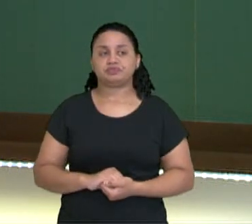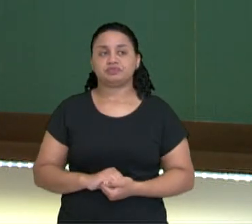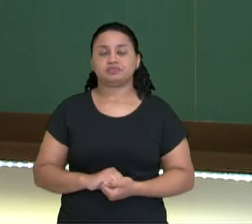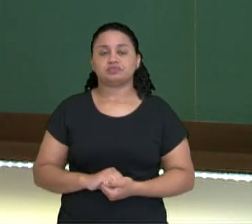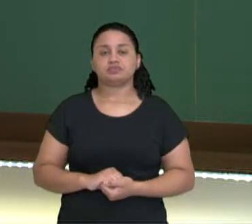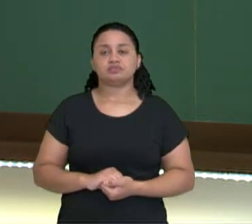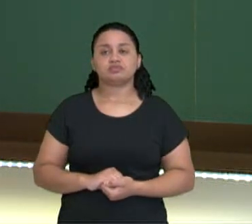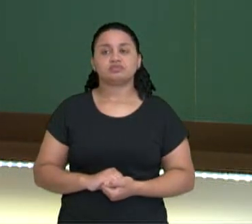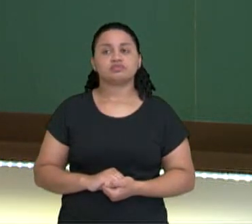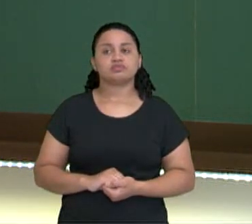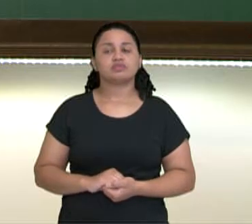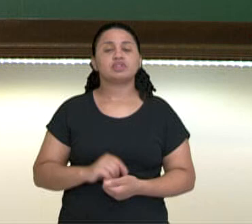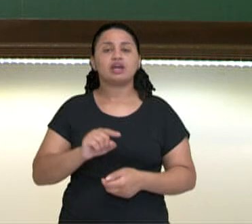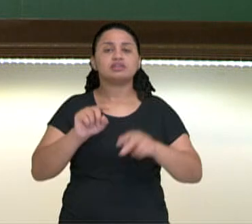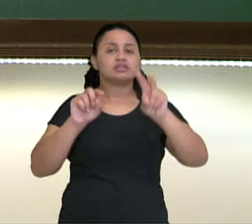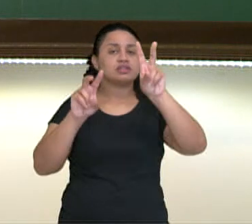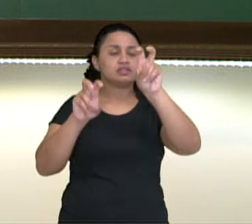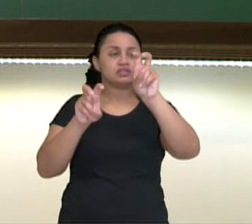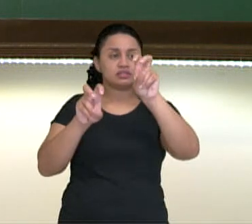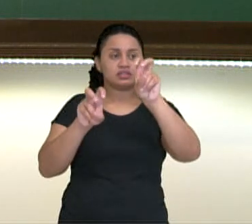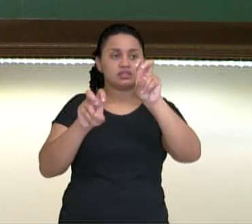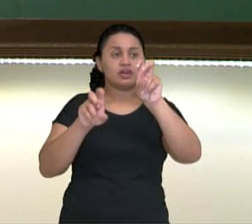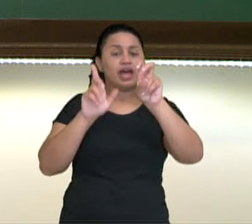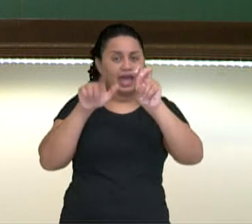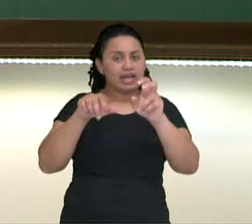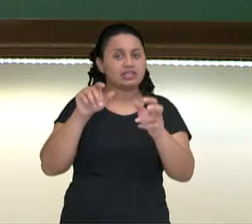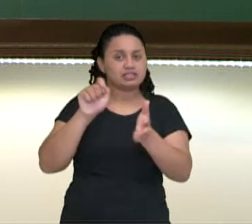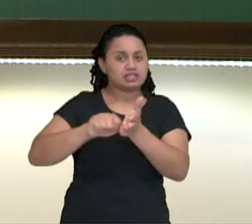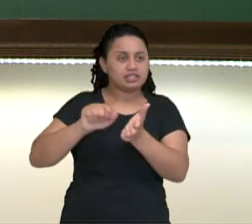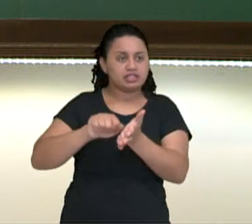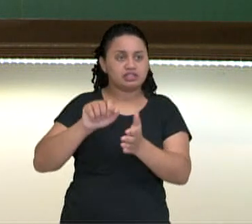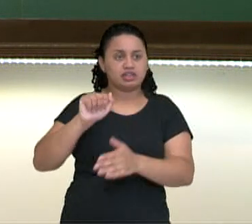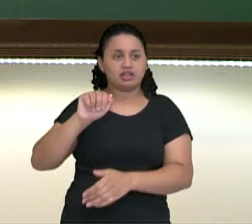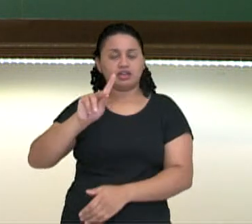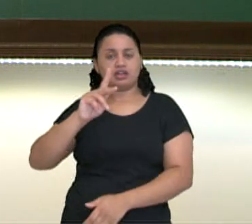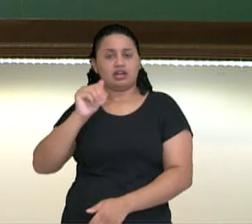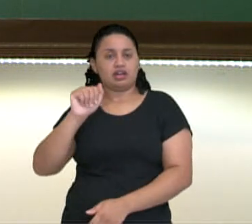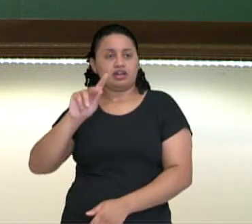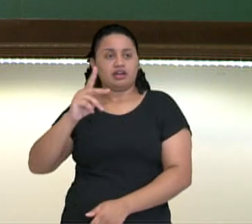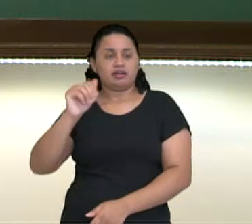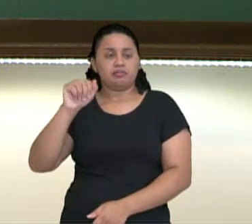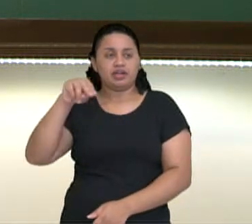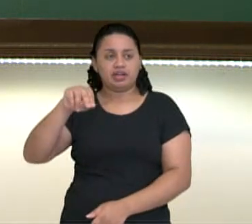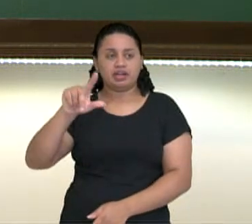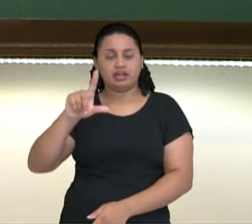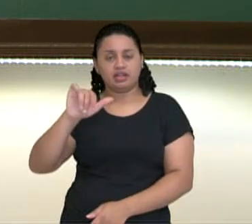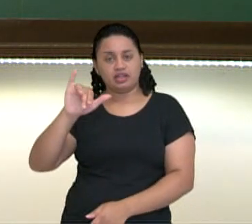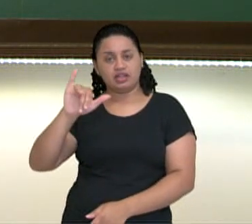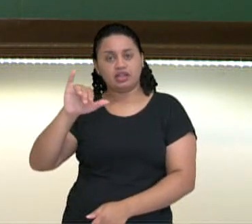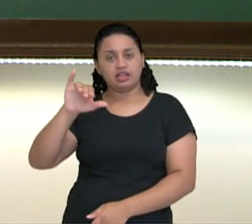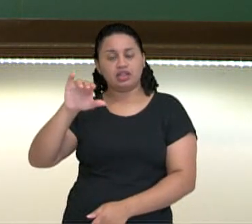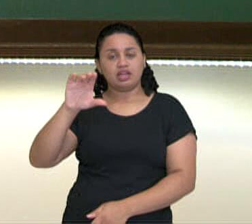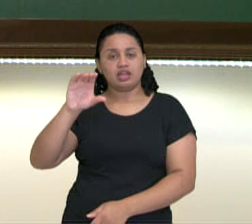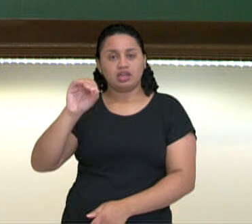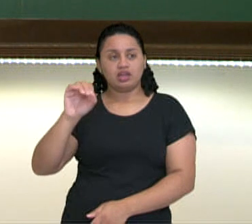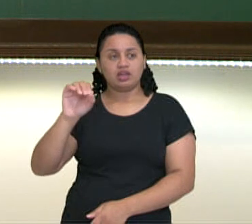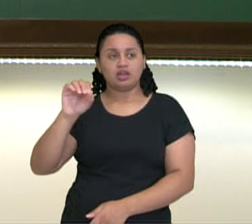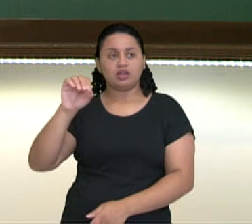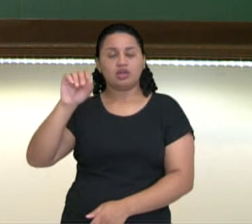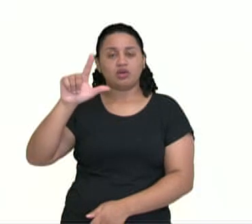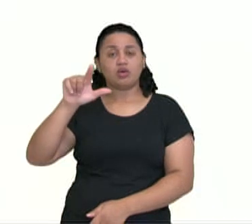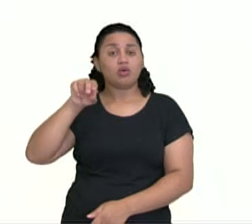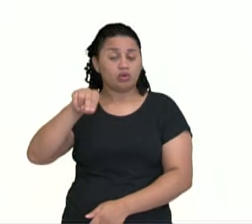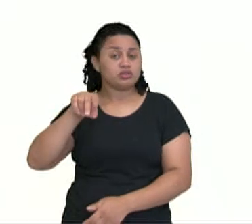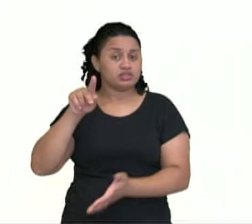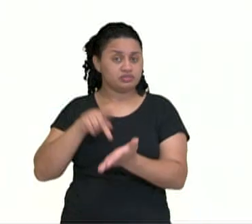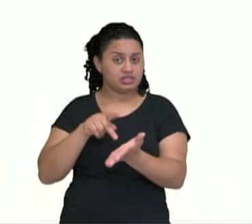Lincoln? Essa citação realmente foi escrita por ele? O que vocês acham? Registre aí a resposta no seu